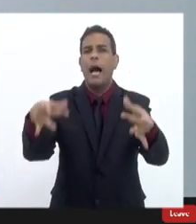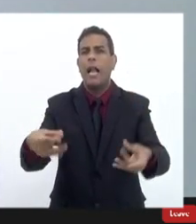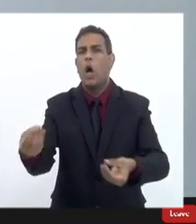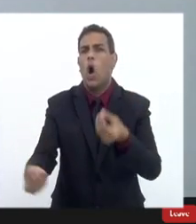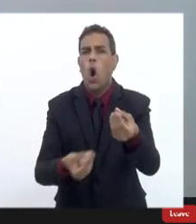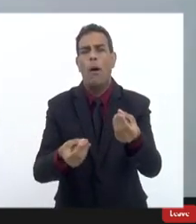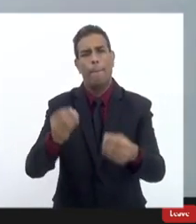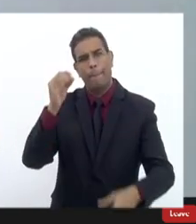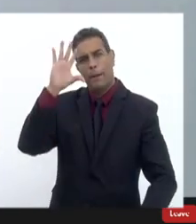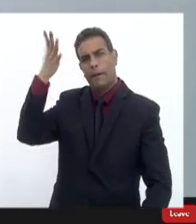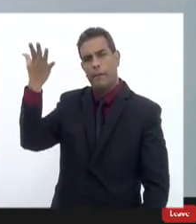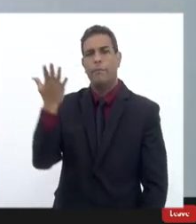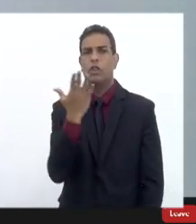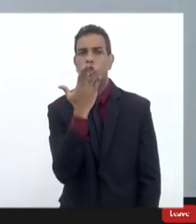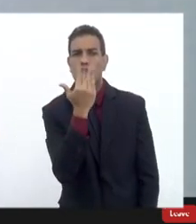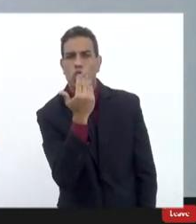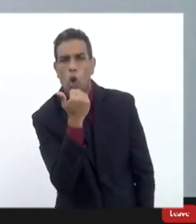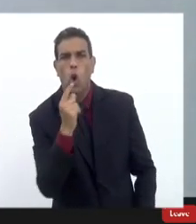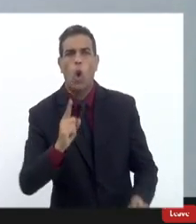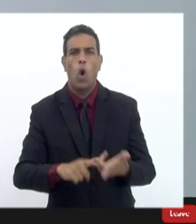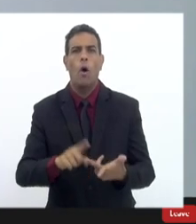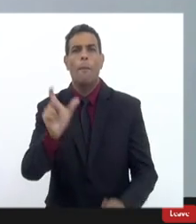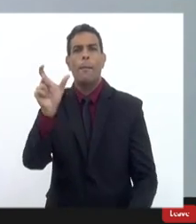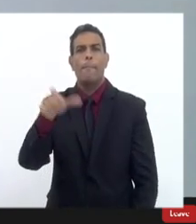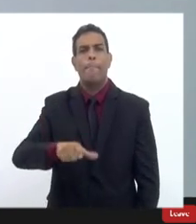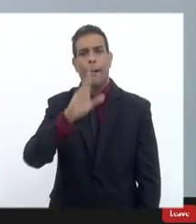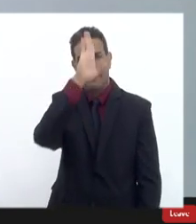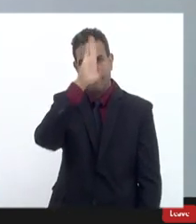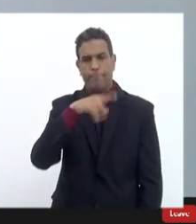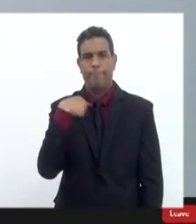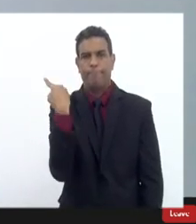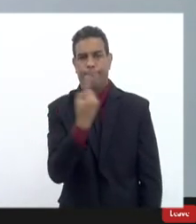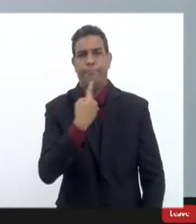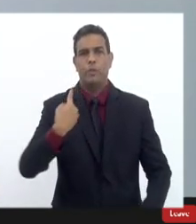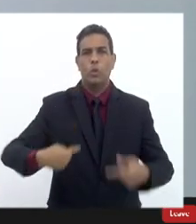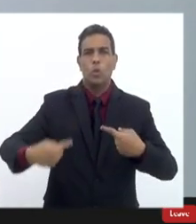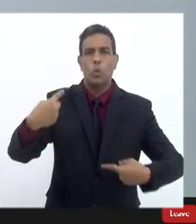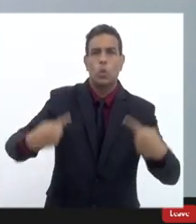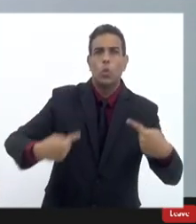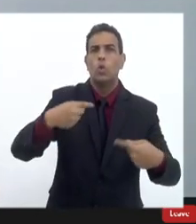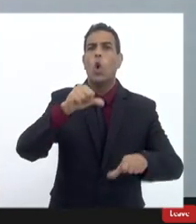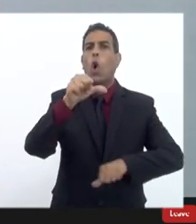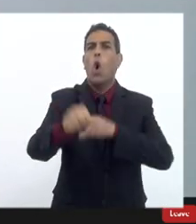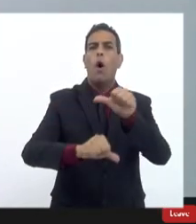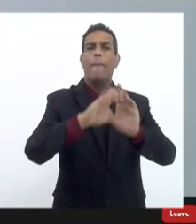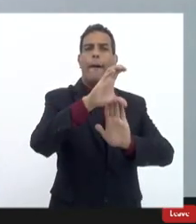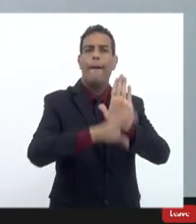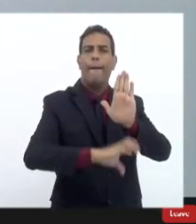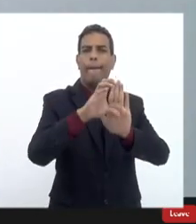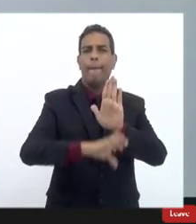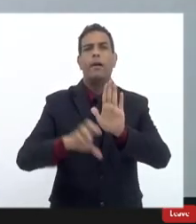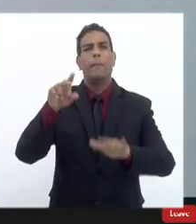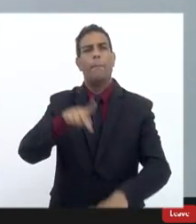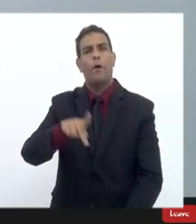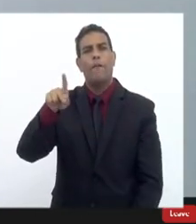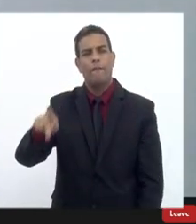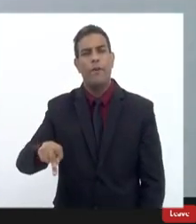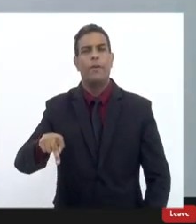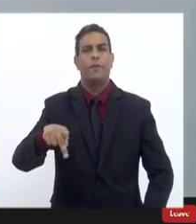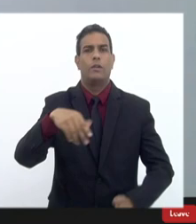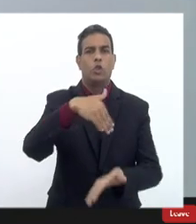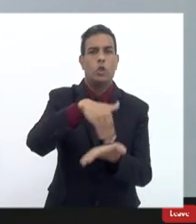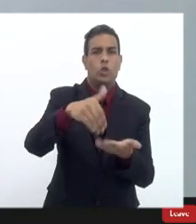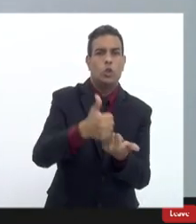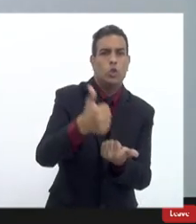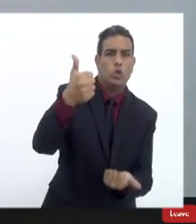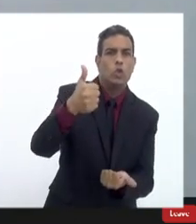evasão escolar, merenda escolar, passe livre e também um pouco da explanação do debate da reforma do novo ensino médio. A professora Juíza estava, a superintendente de ensino